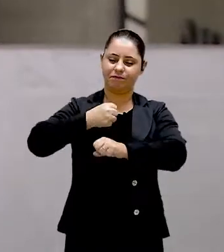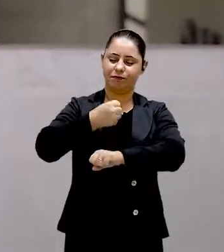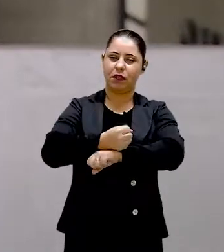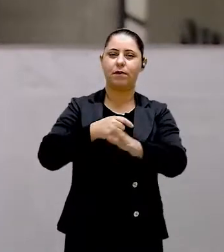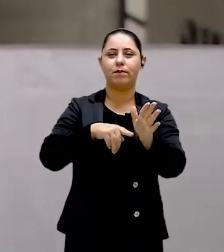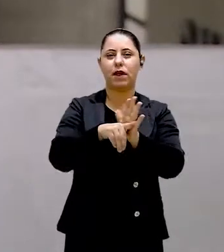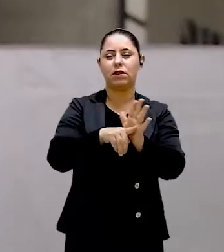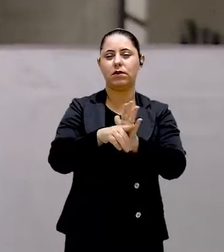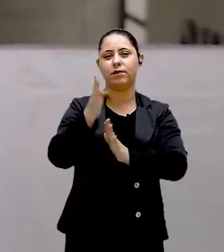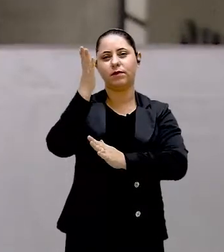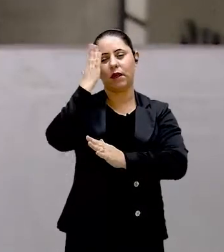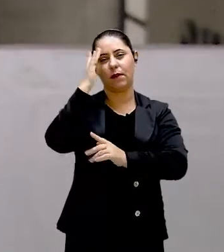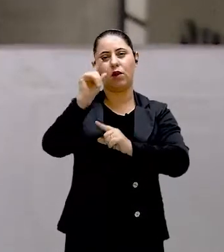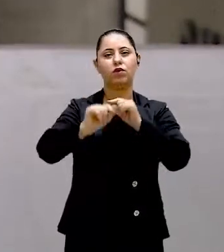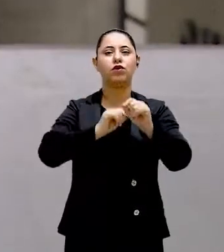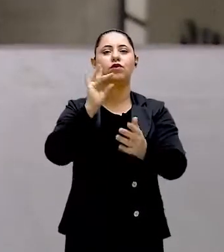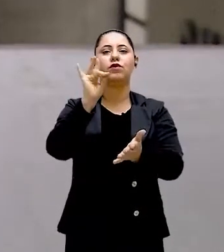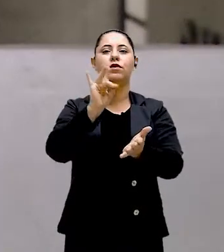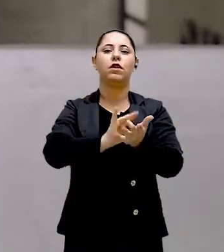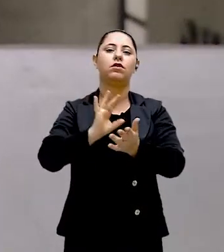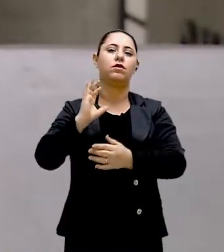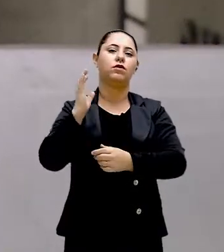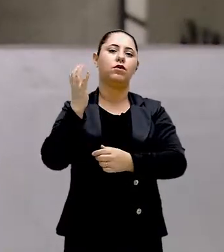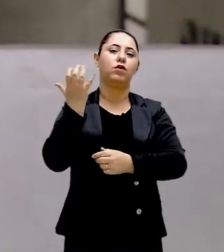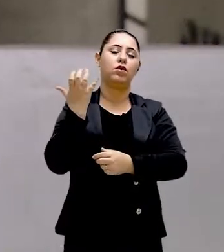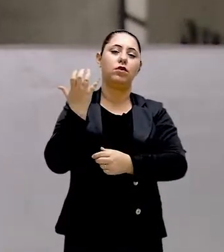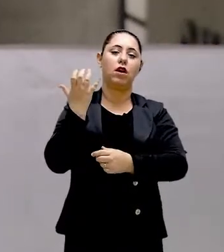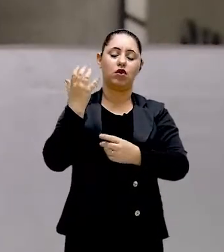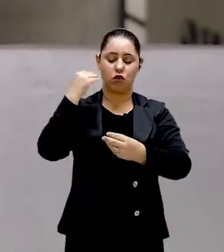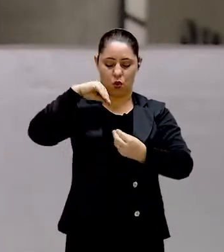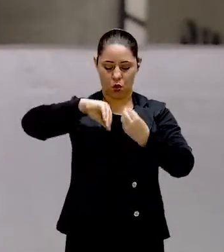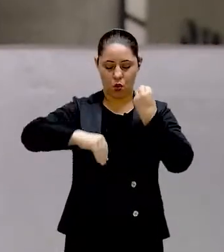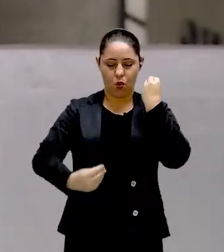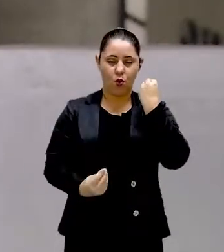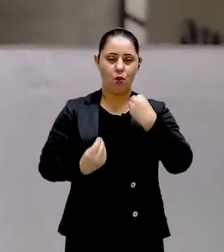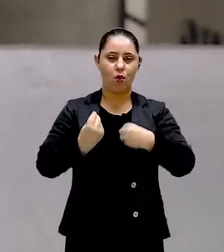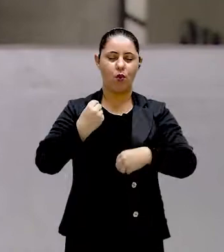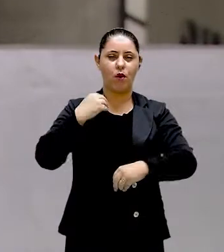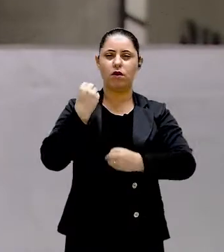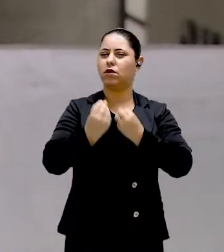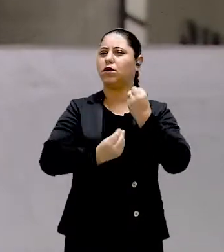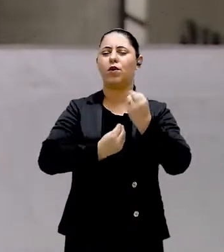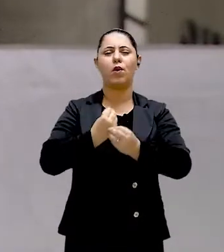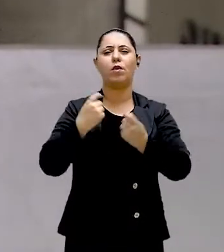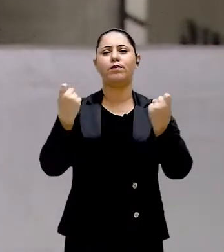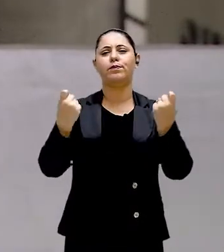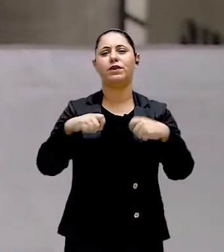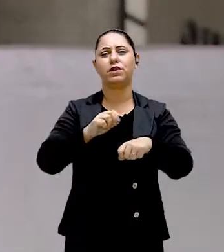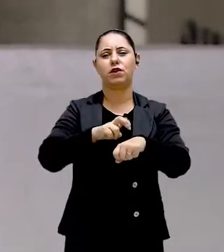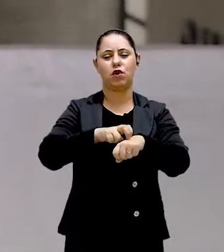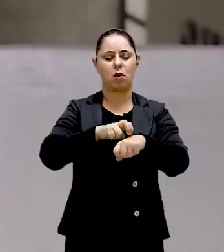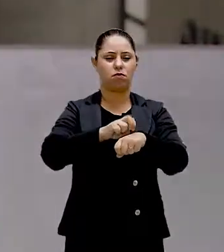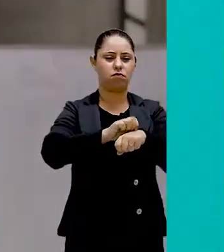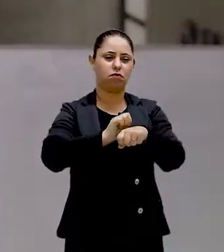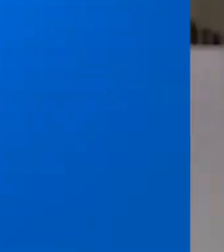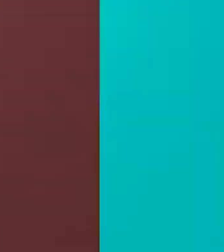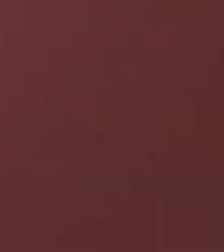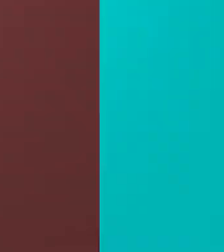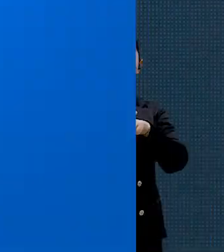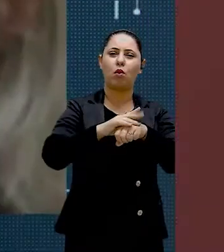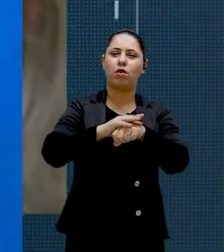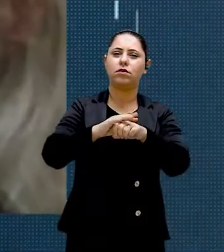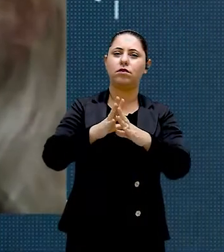o que de fato acontece no nosso organismo e como deve ser o combate à doença. Acompanhe a matéria.